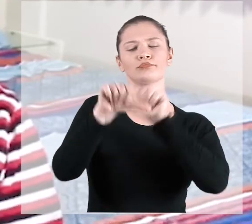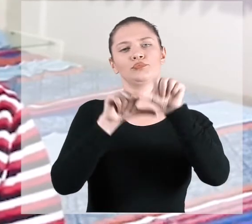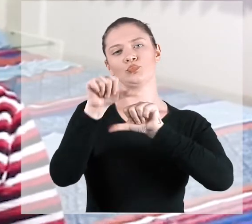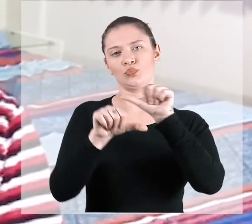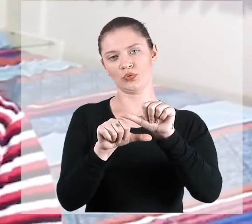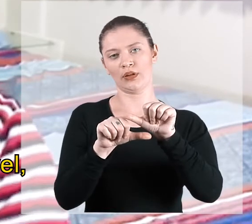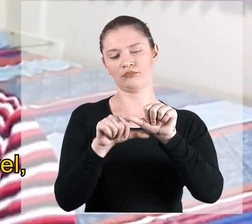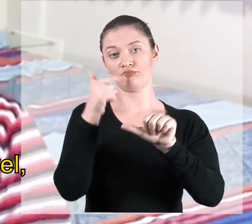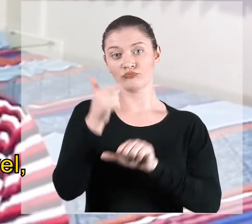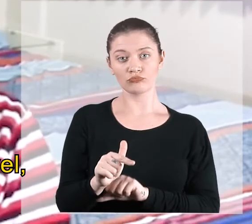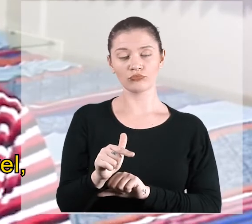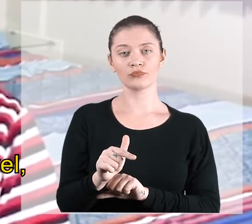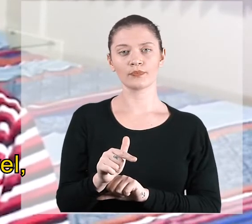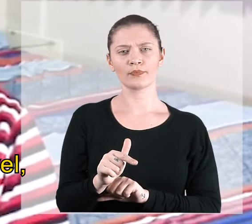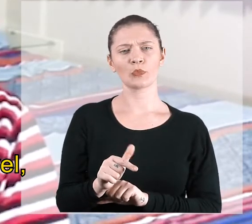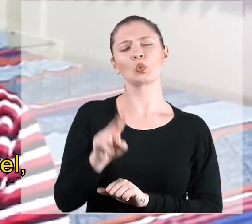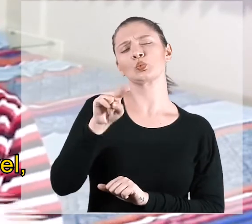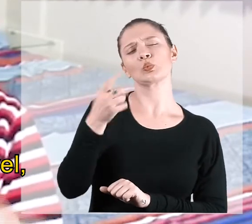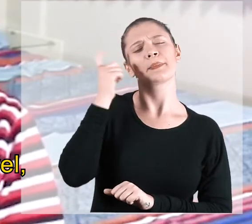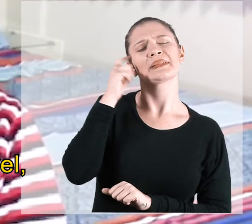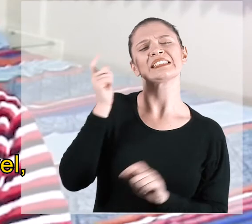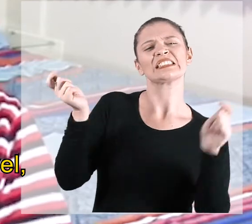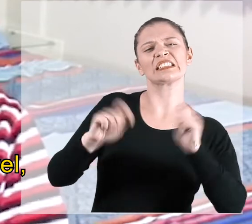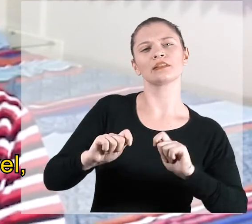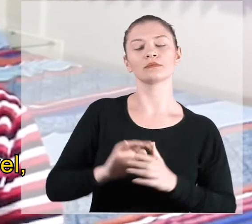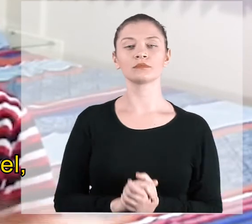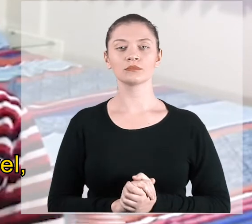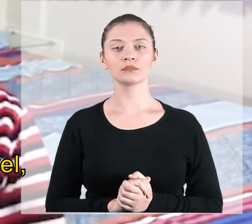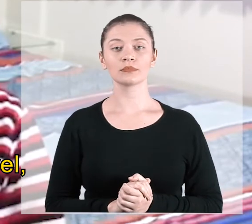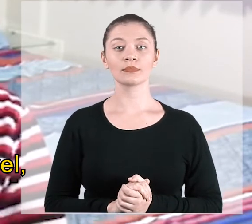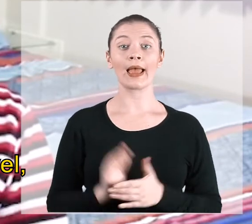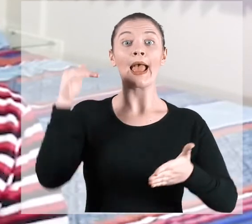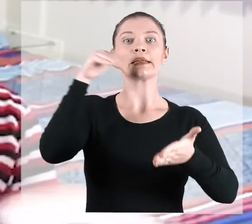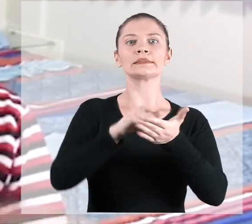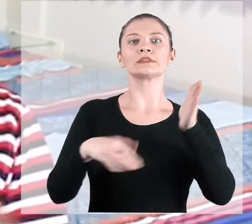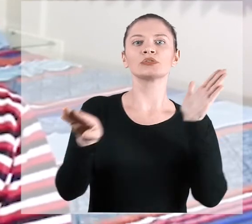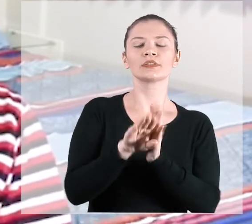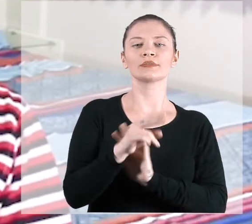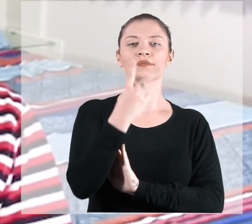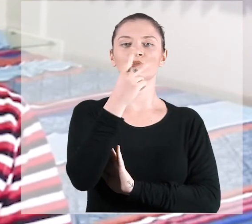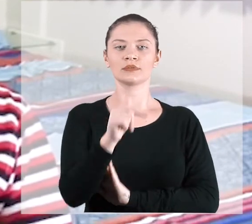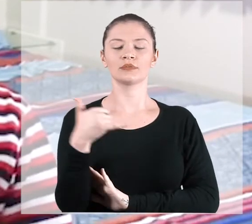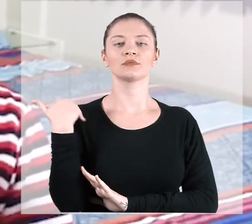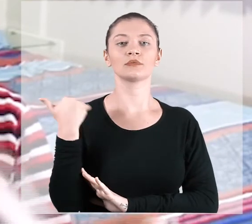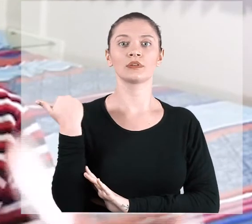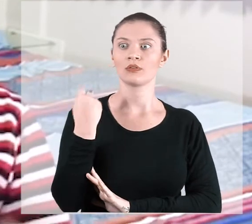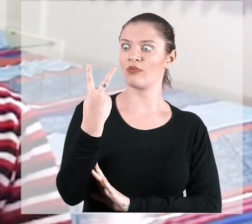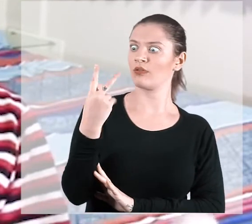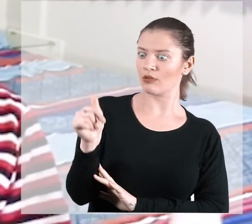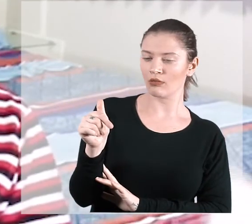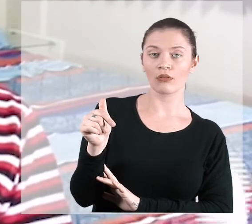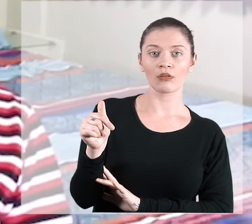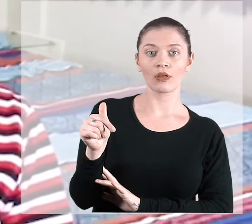caso, destransicionar. Nunca achei que isso era possível. Até os 27 anos de idade. Com 27 anos de idade, depois que